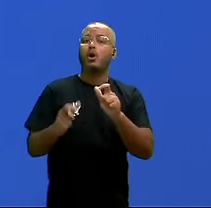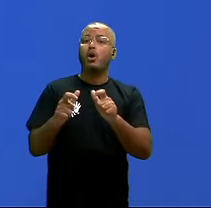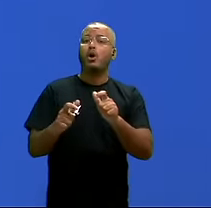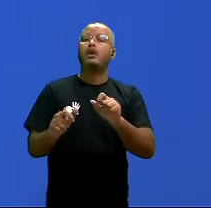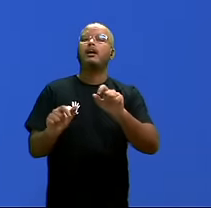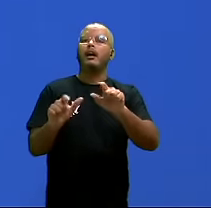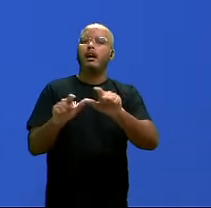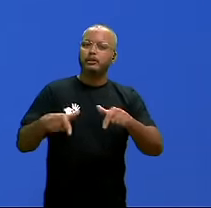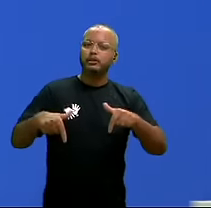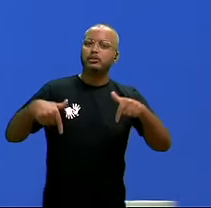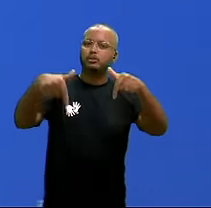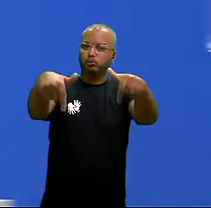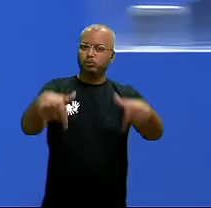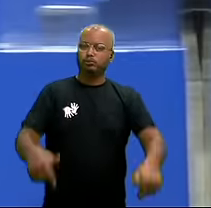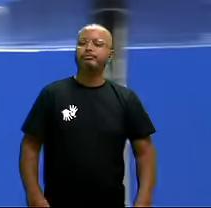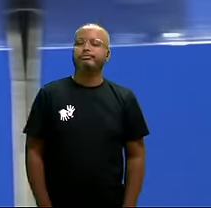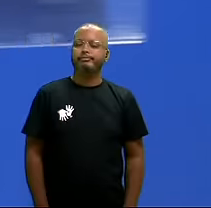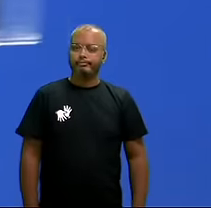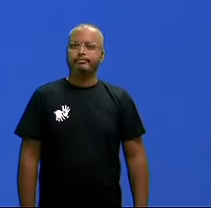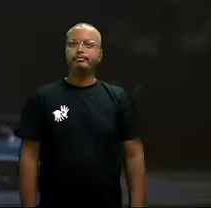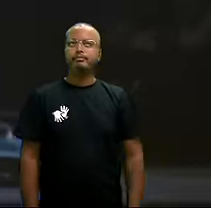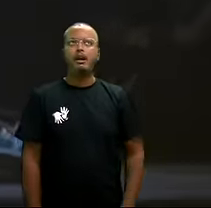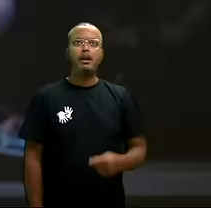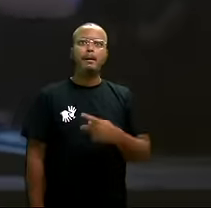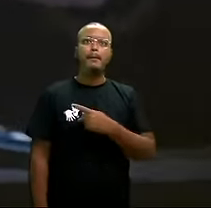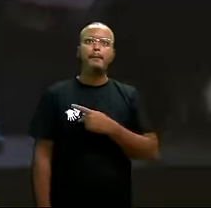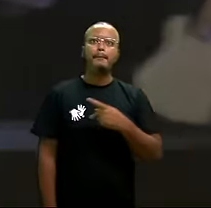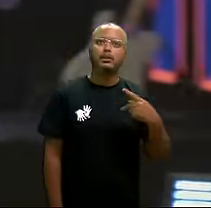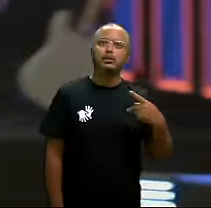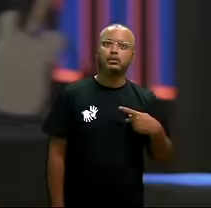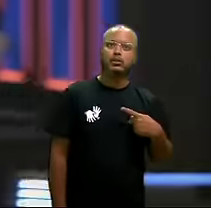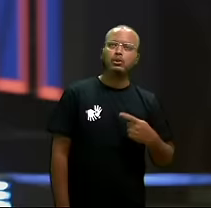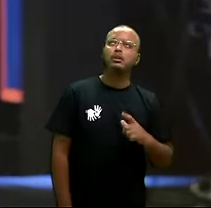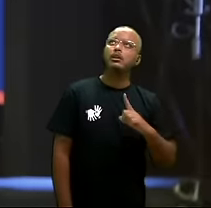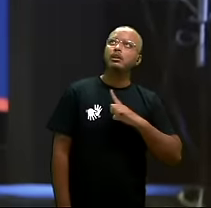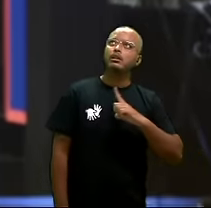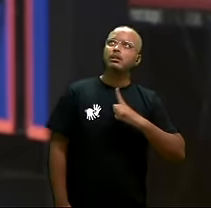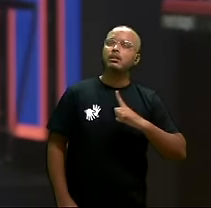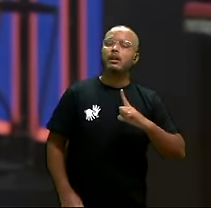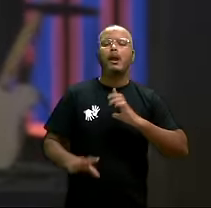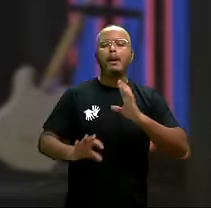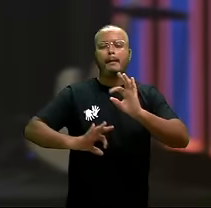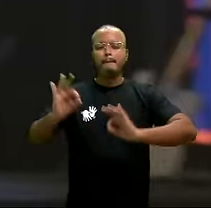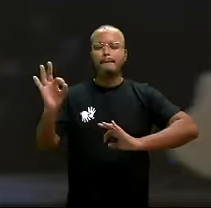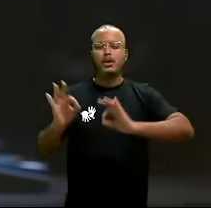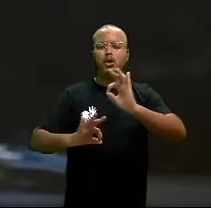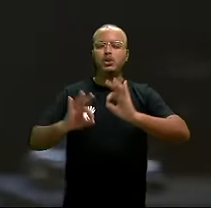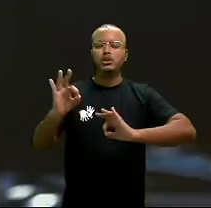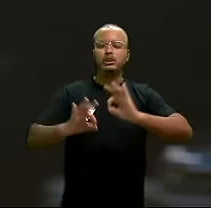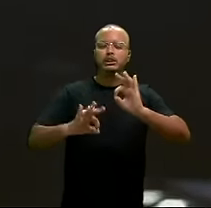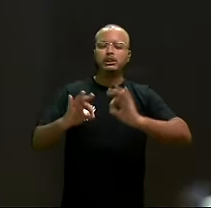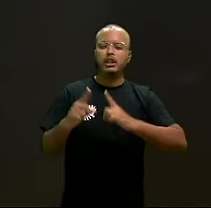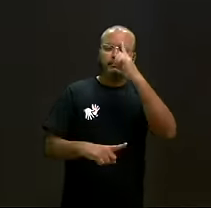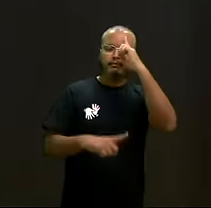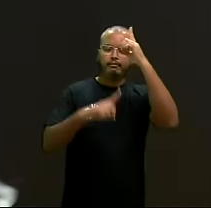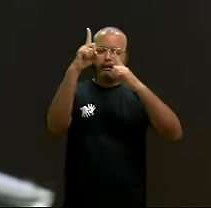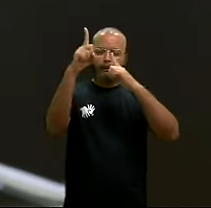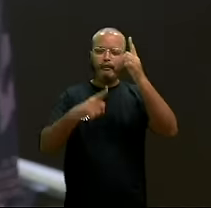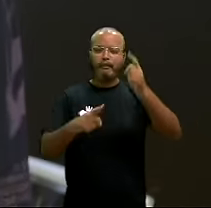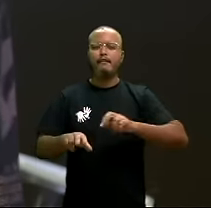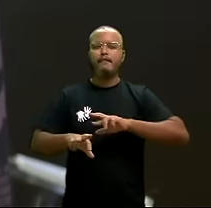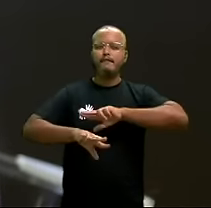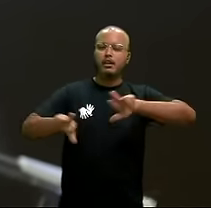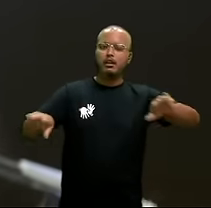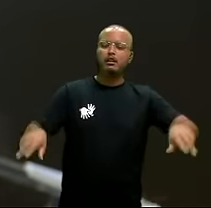coisa, idealizando. Pastor, tem projeto. Rapaz, eu acho lindo. Toda vez que eu fico com muito projeto, assim, muita ideia, eu lembro da voz do